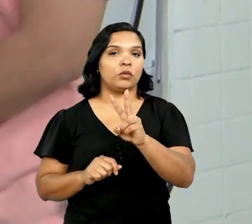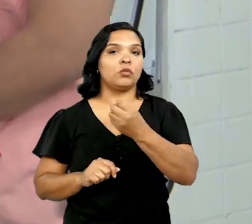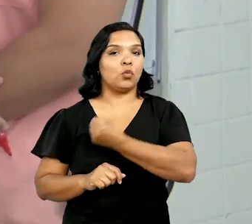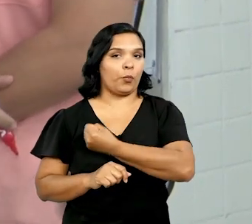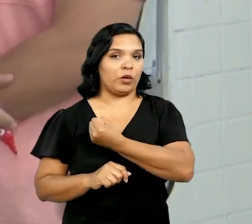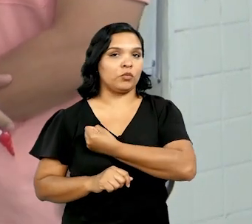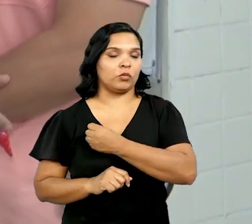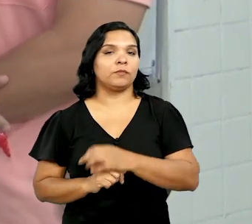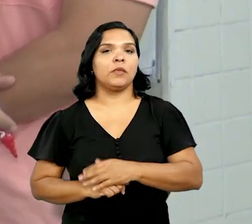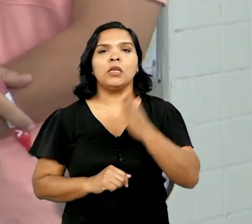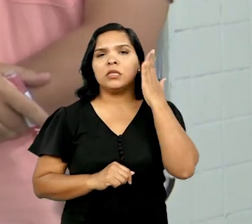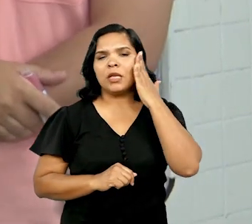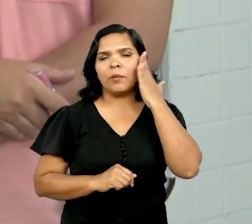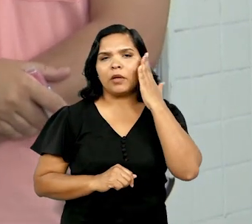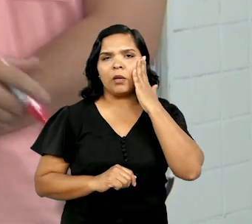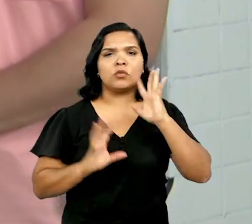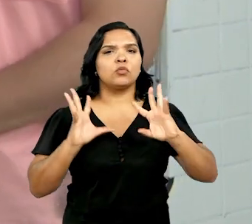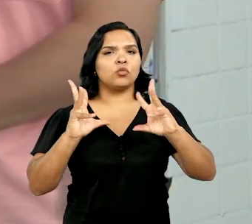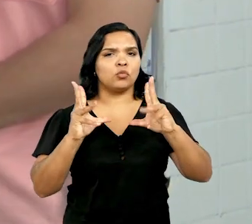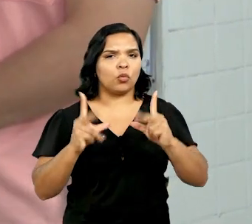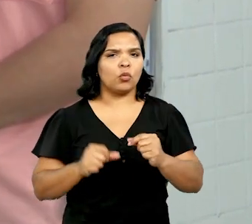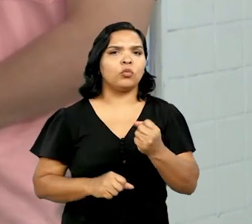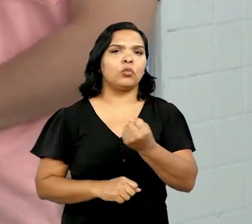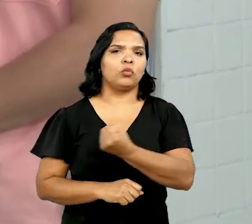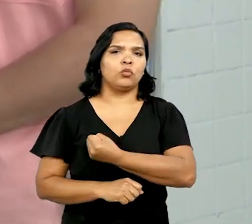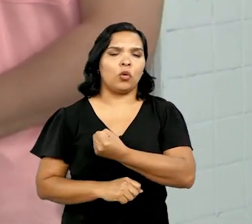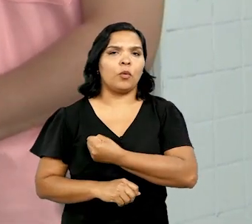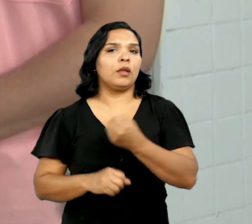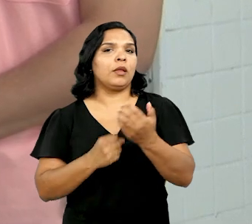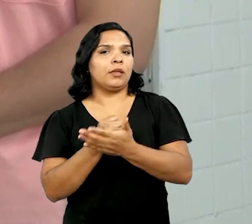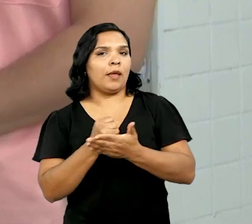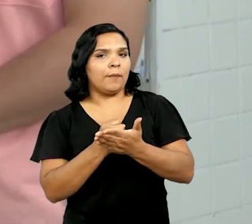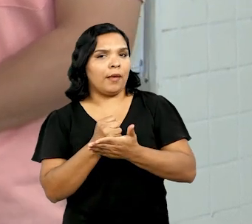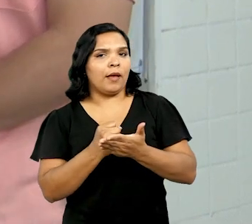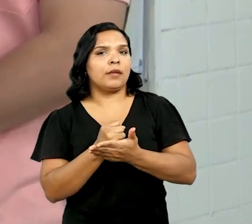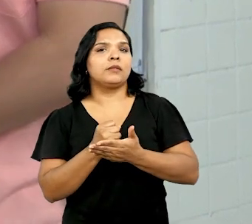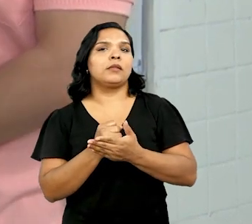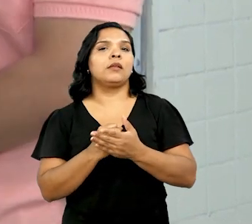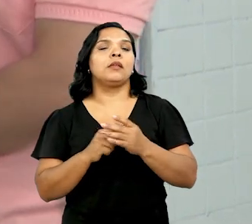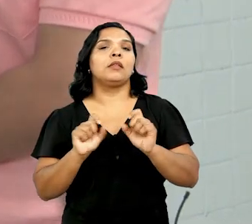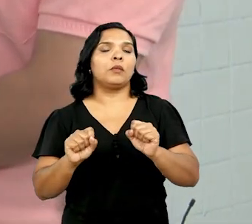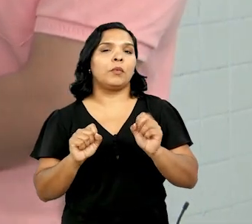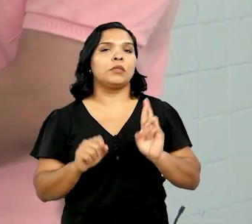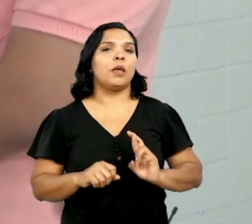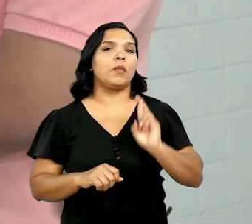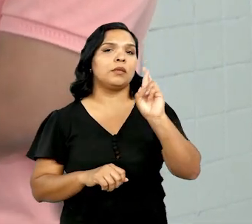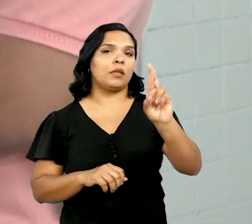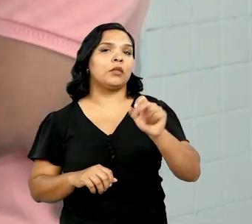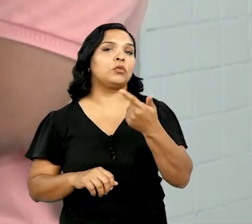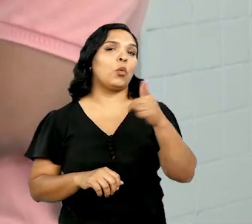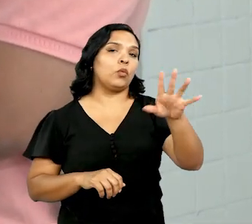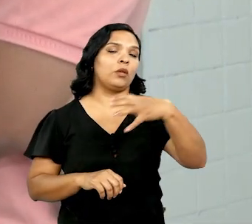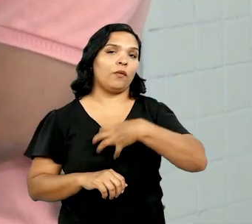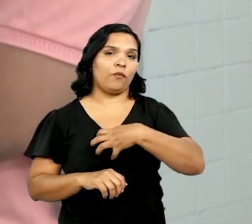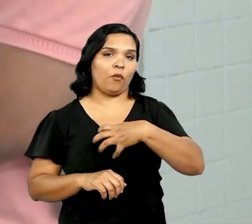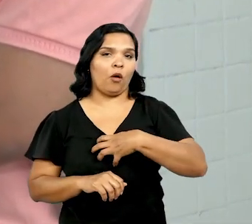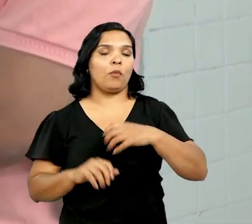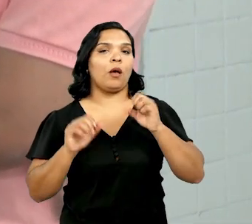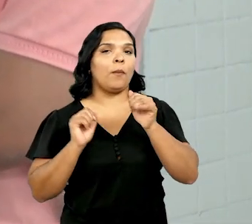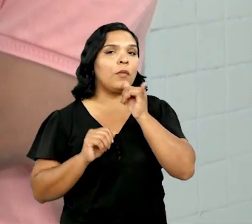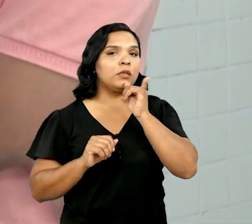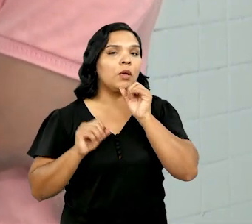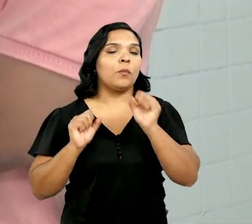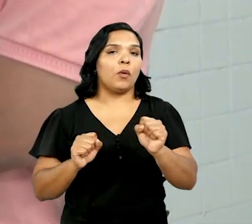dígitos. Sabemos que todo número na base decimal, né, também pode ser representado de outra forma. Esse